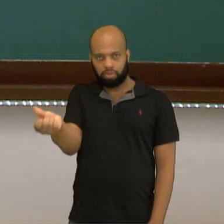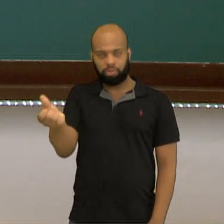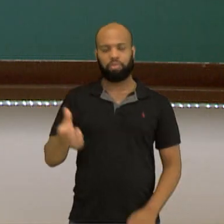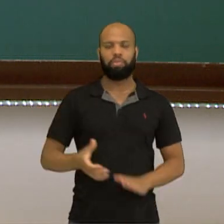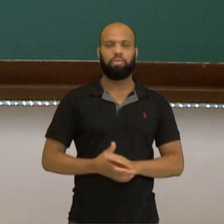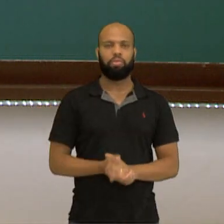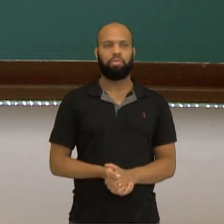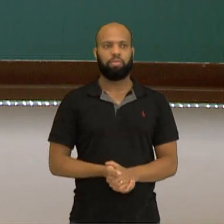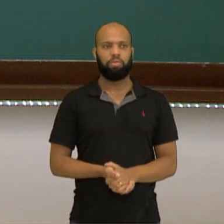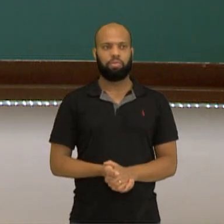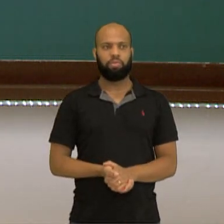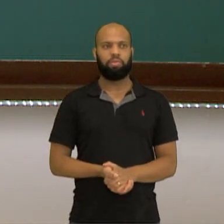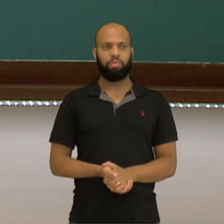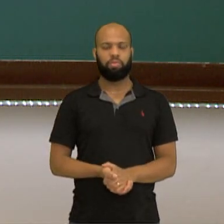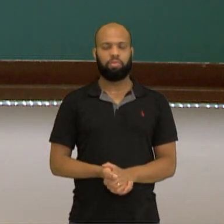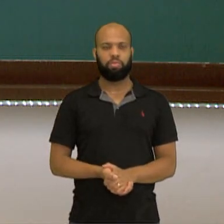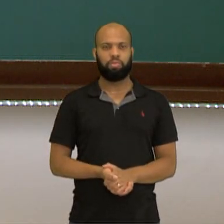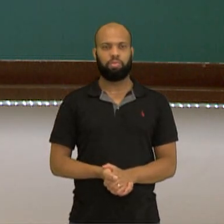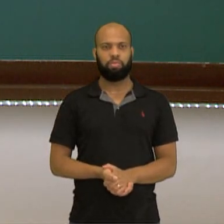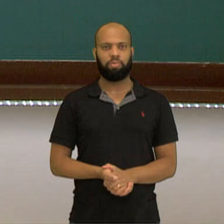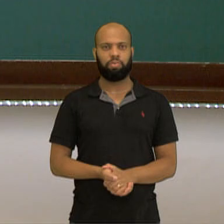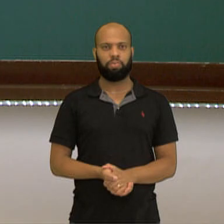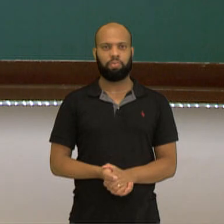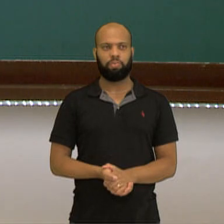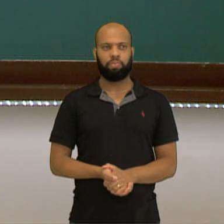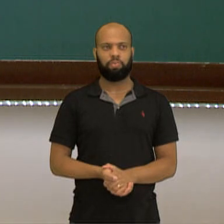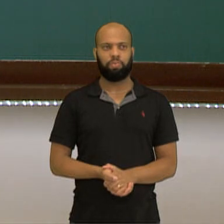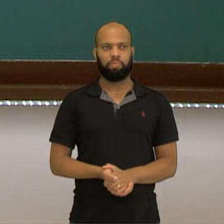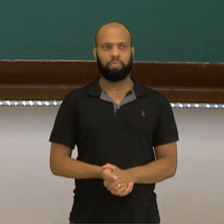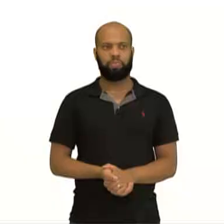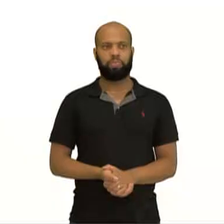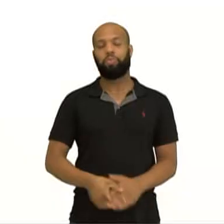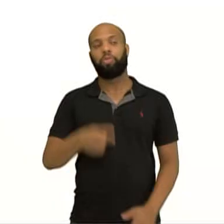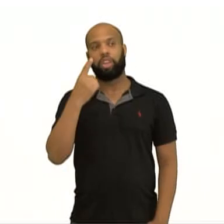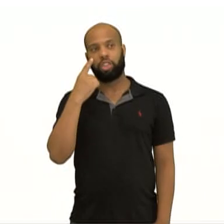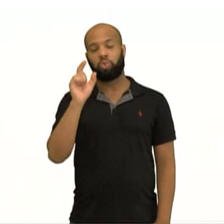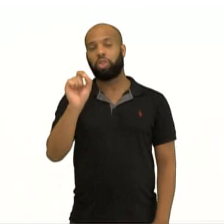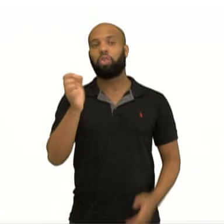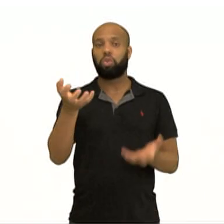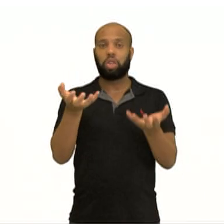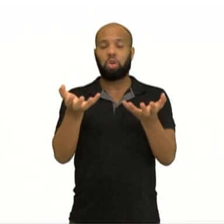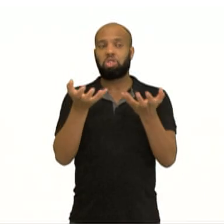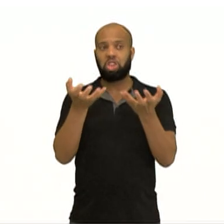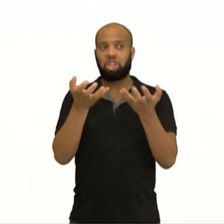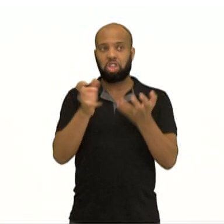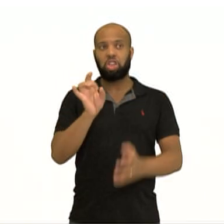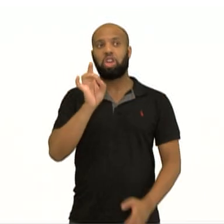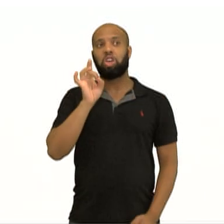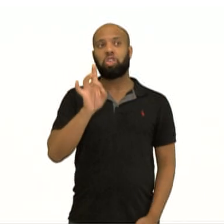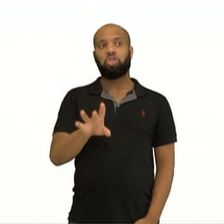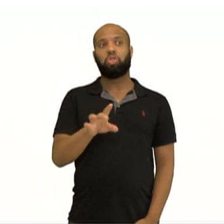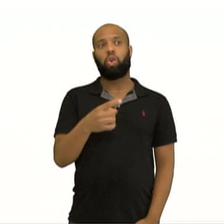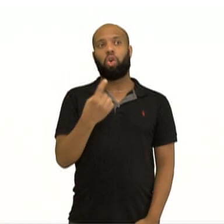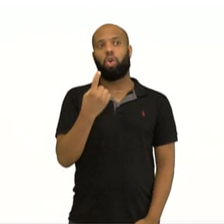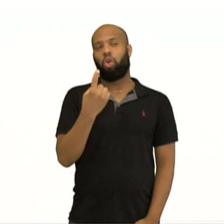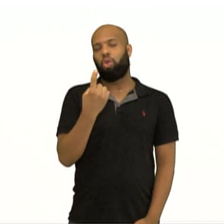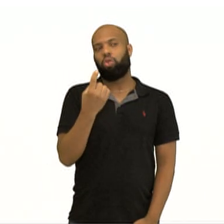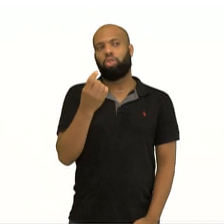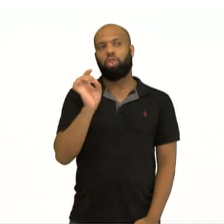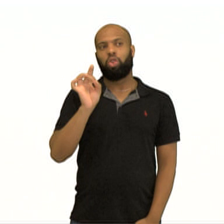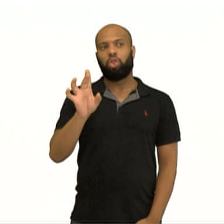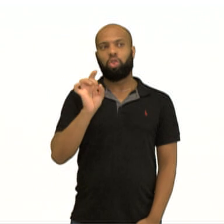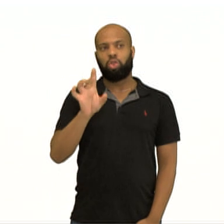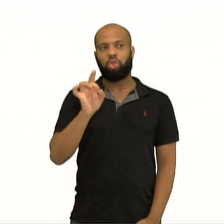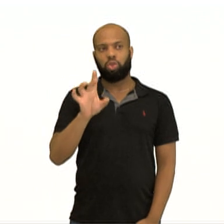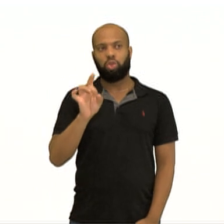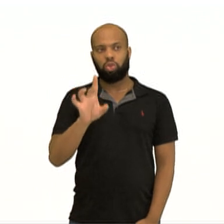64, 64 vezes 4, 256. O que aconteceu aqui, ó? Aconteceu que eu tenho